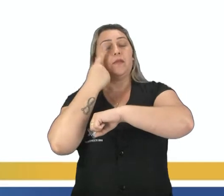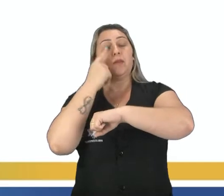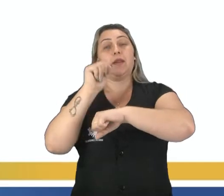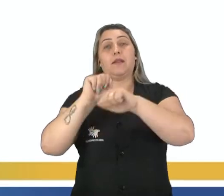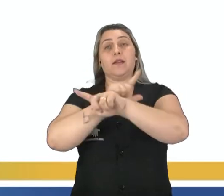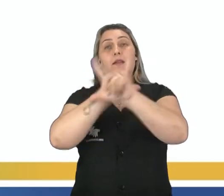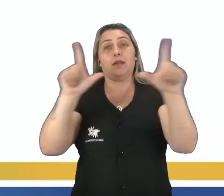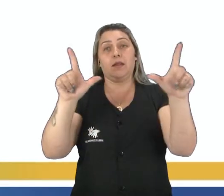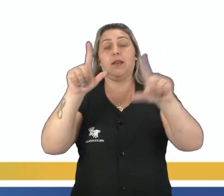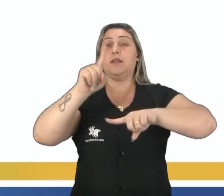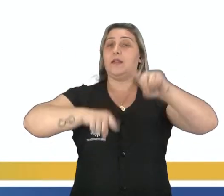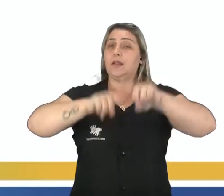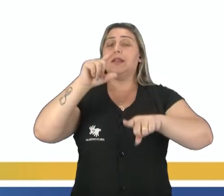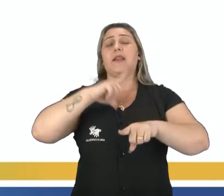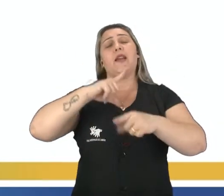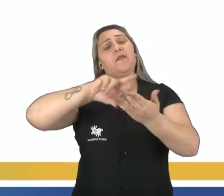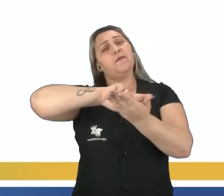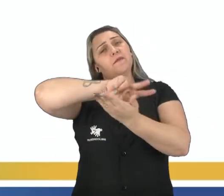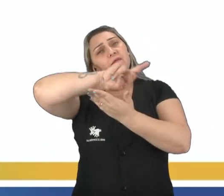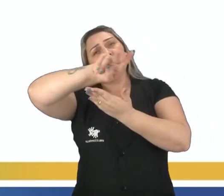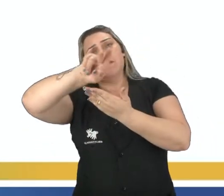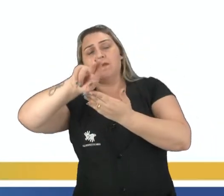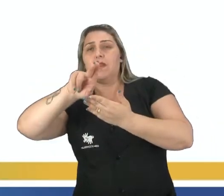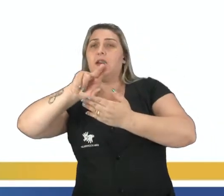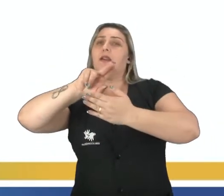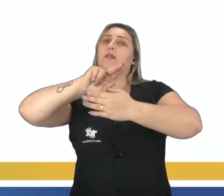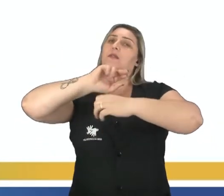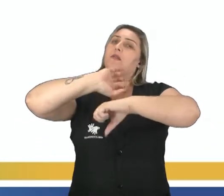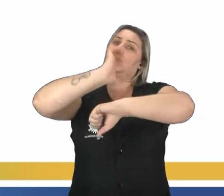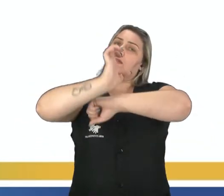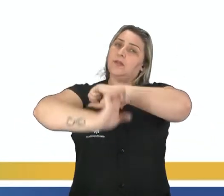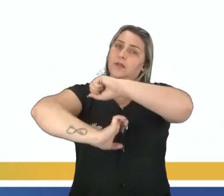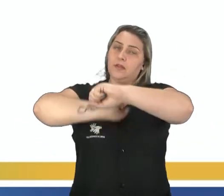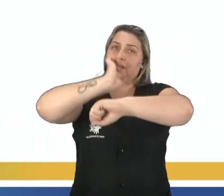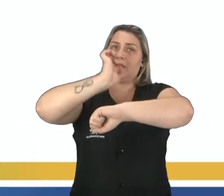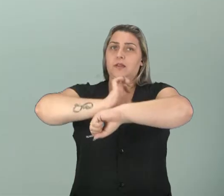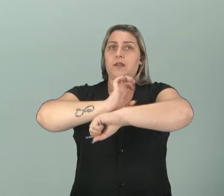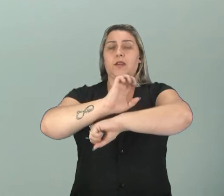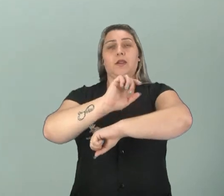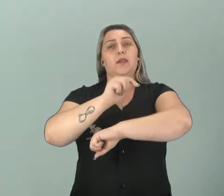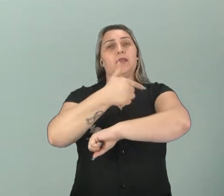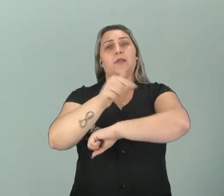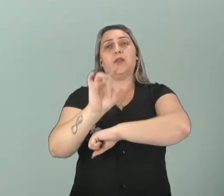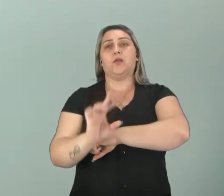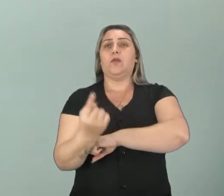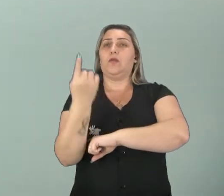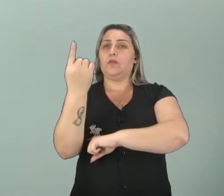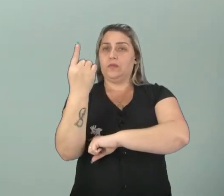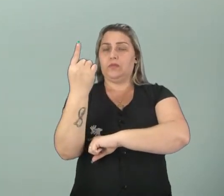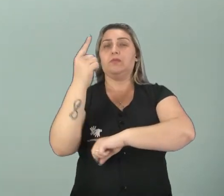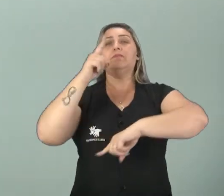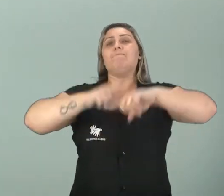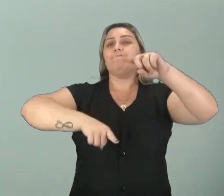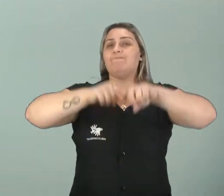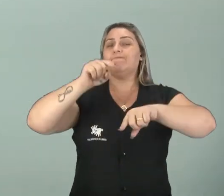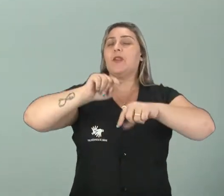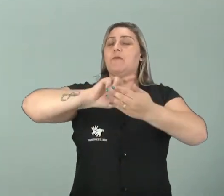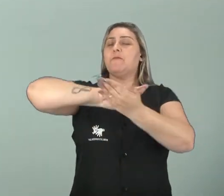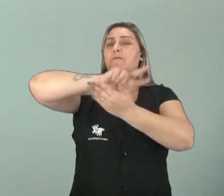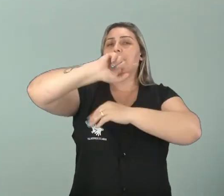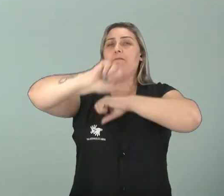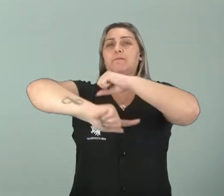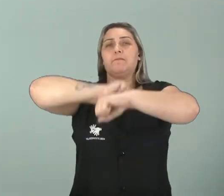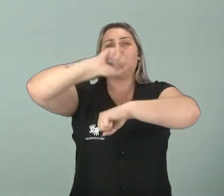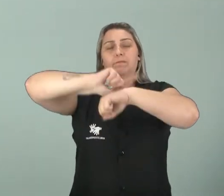claro, que nos corpos tem vários elétrons, porque um átomo só já tem vários elétrons, não tem só um. Então imagine um corpo que é feito de vários átomos. Então